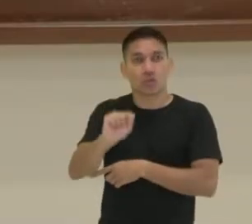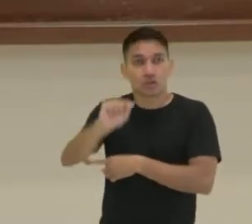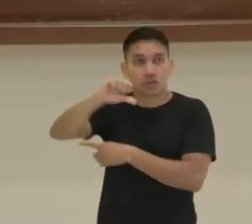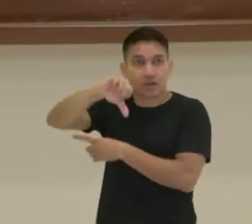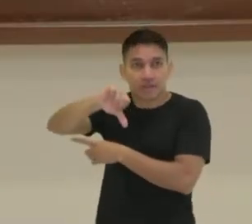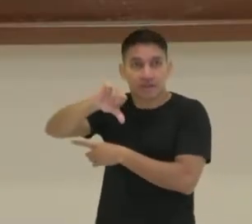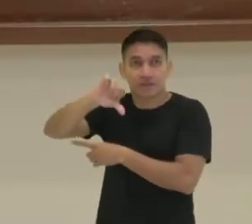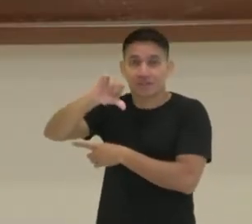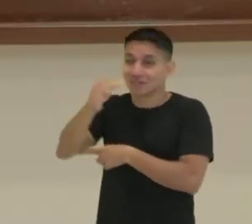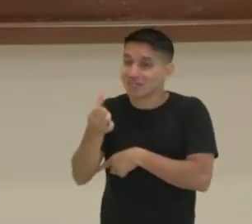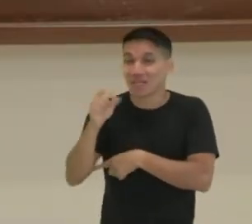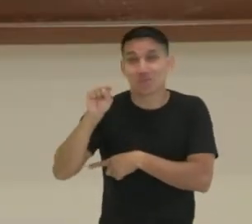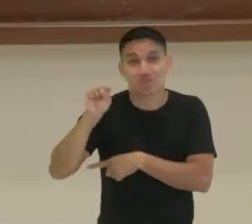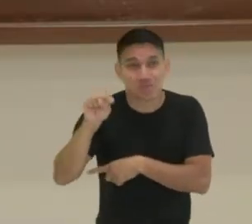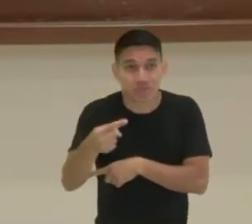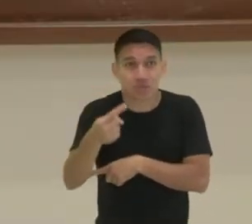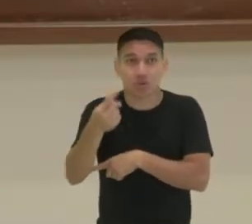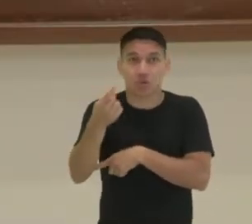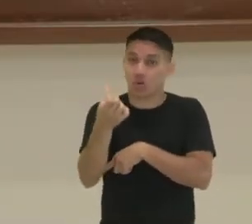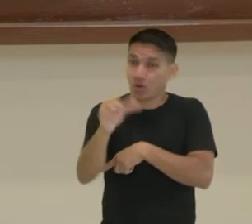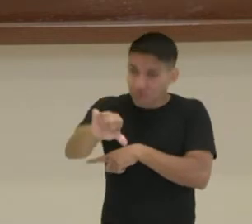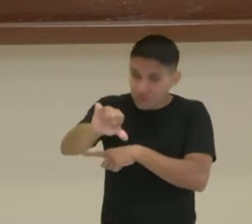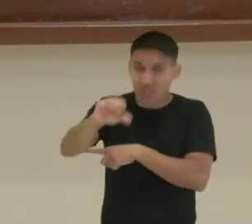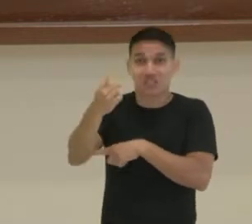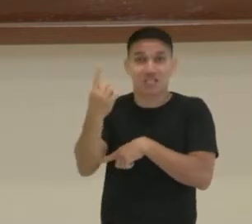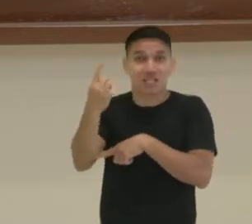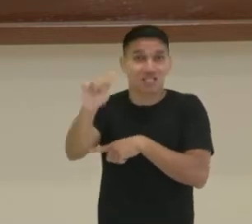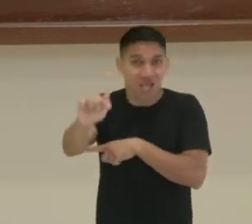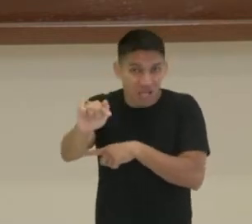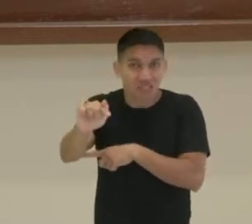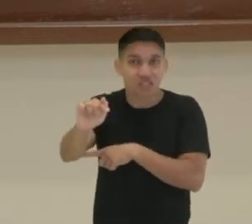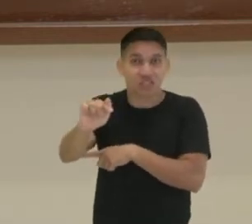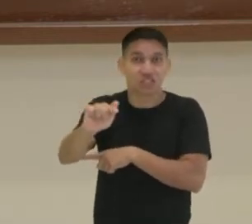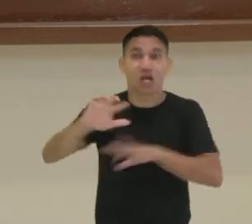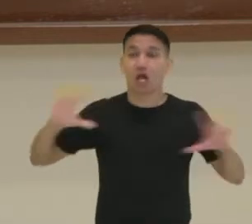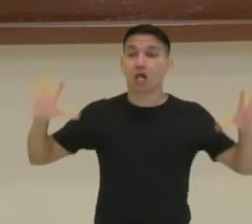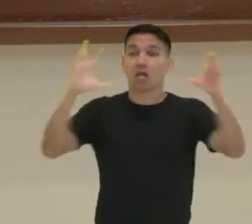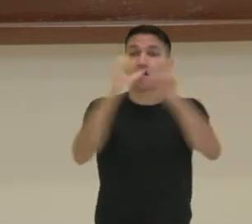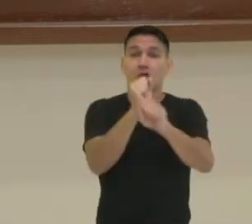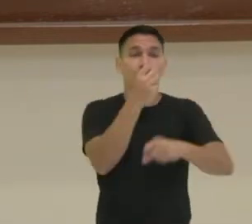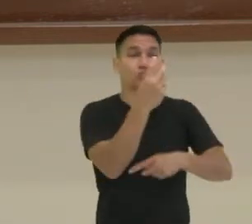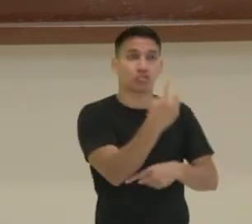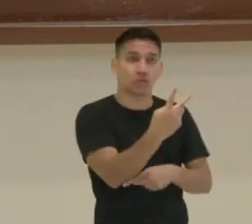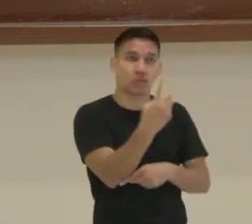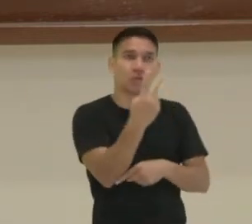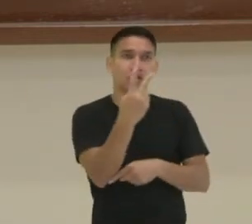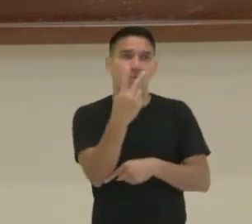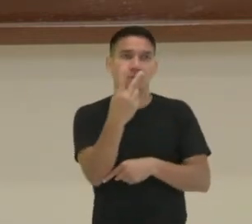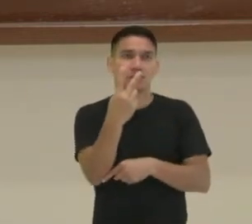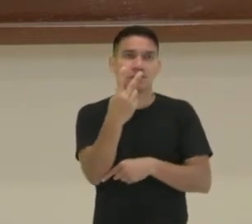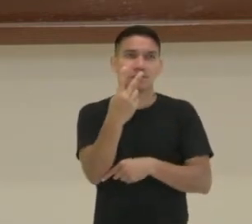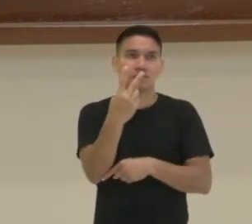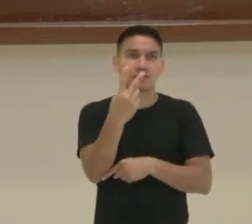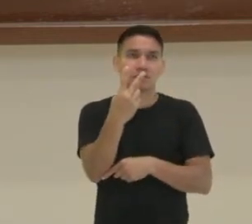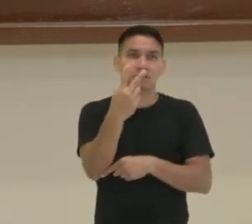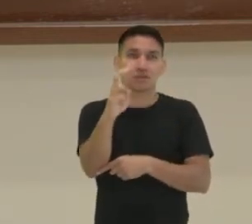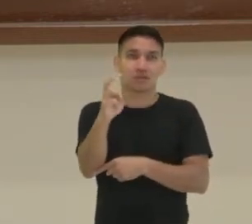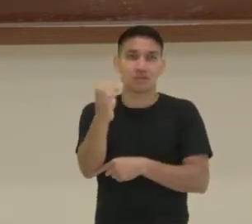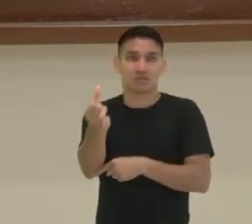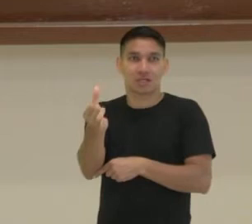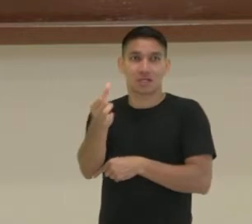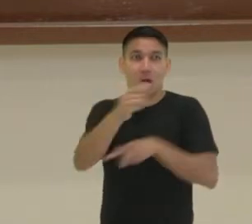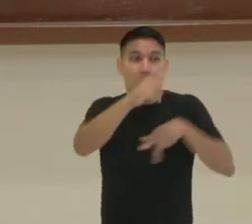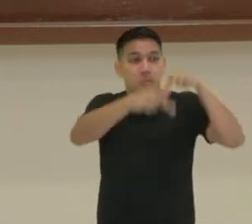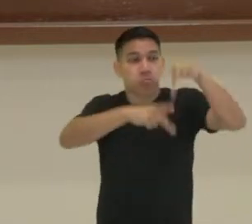896.917 indígenas de 256 povos diferentes, né? Então são muitos grupos